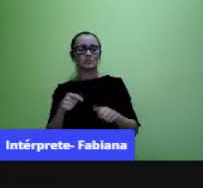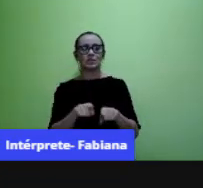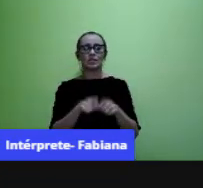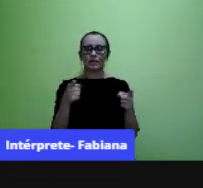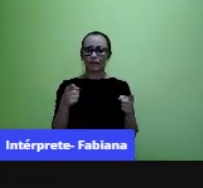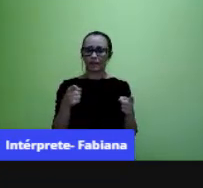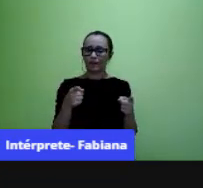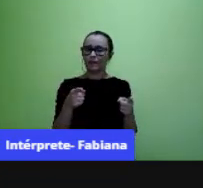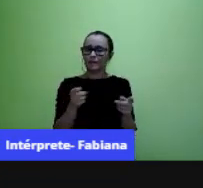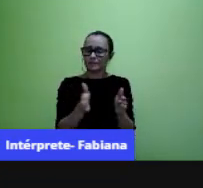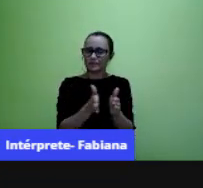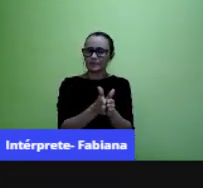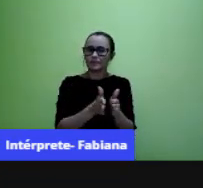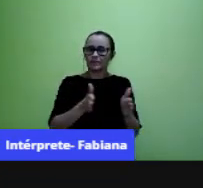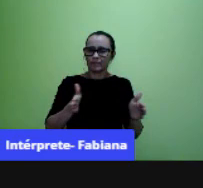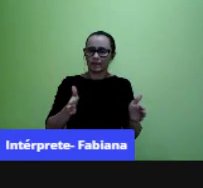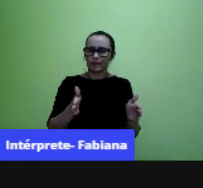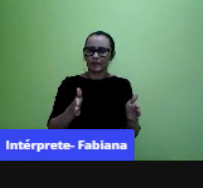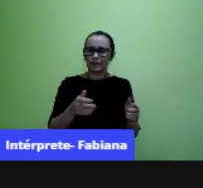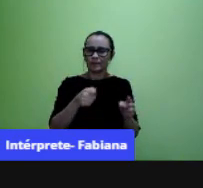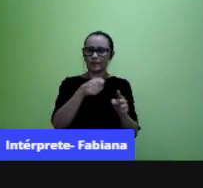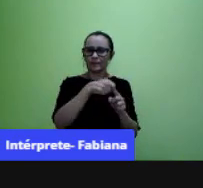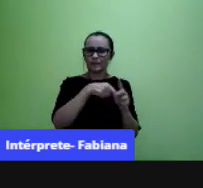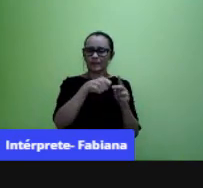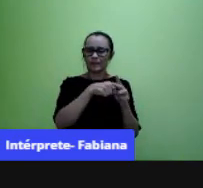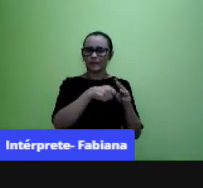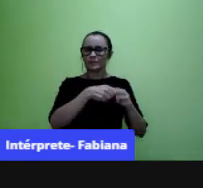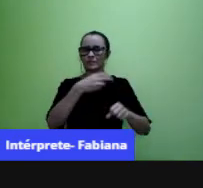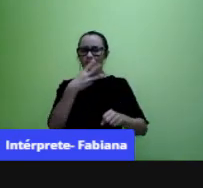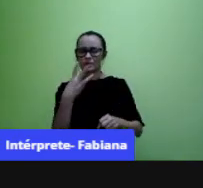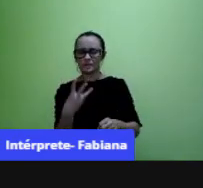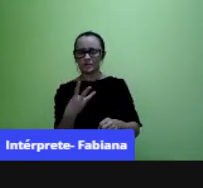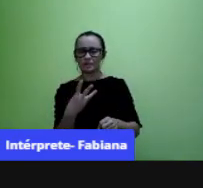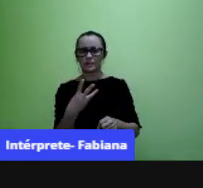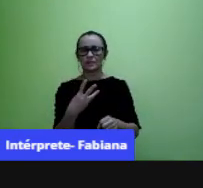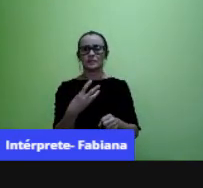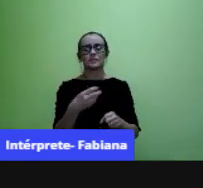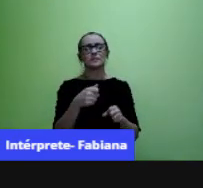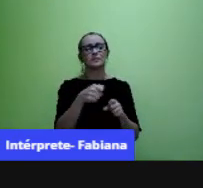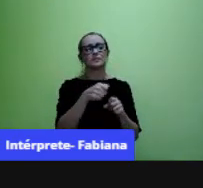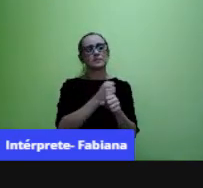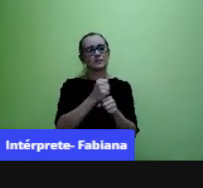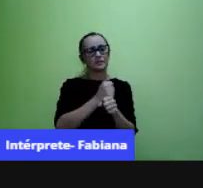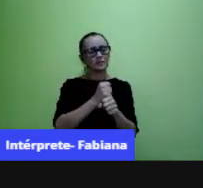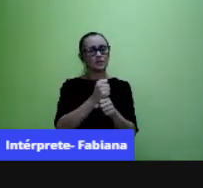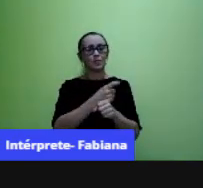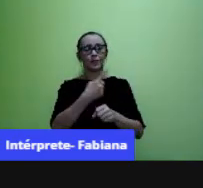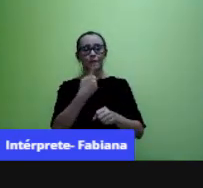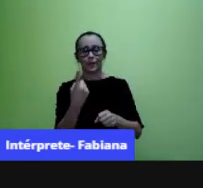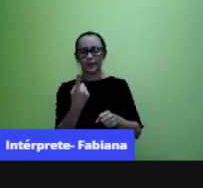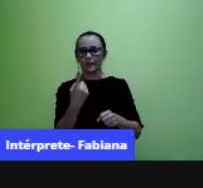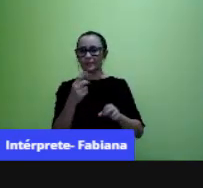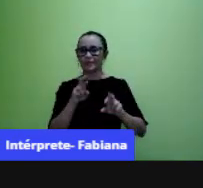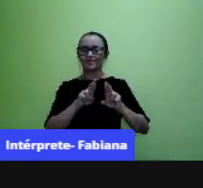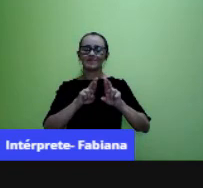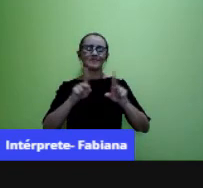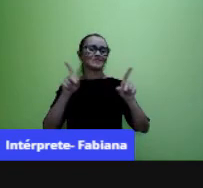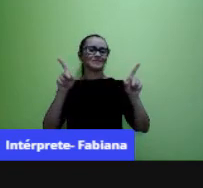vida, 3 meses, 6 meses, 1 ano, é muita diferença.